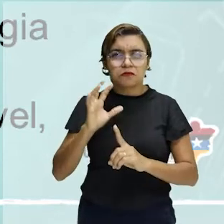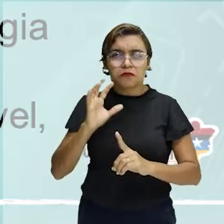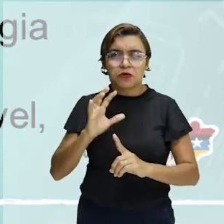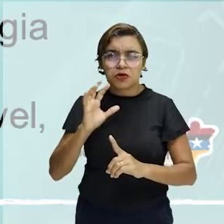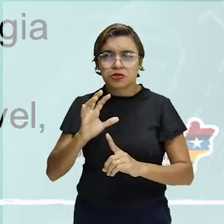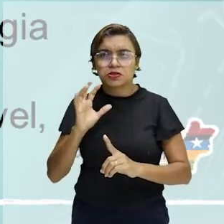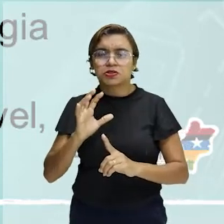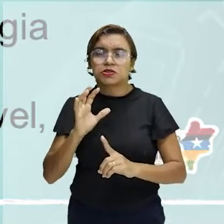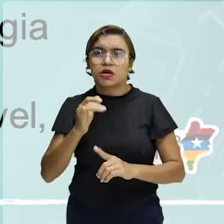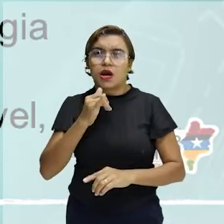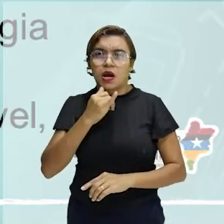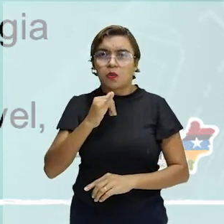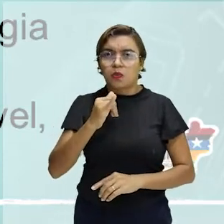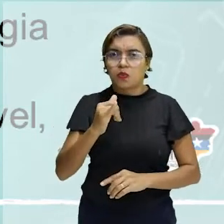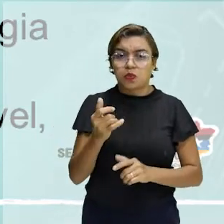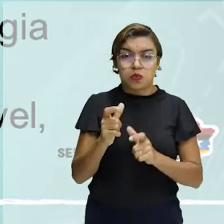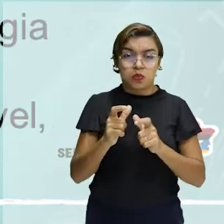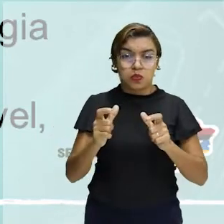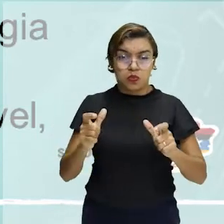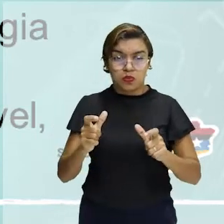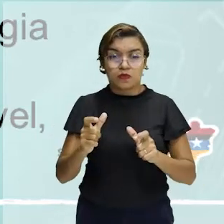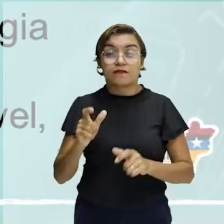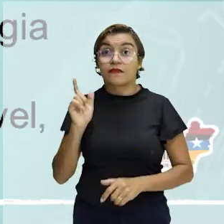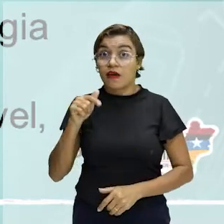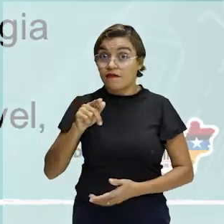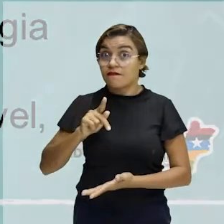numa possível crise hídrica. Então, isso aqui é